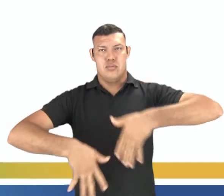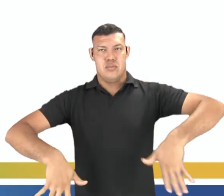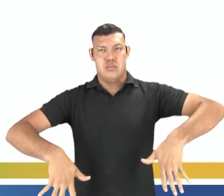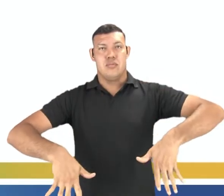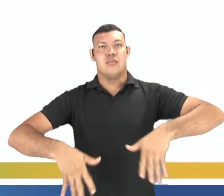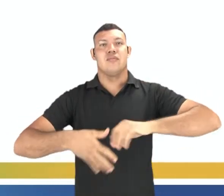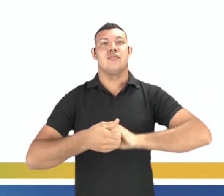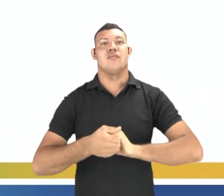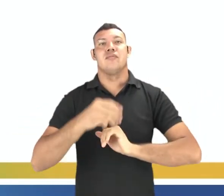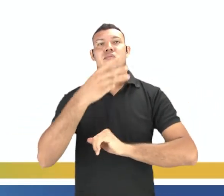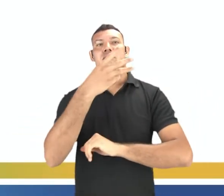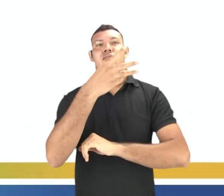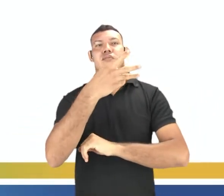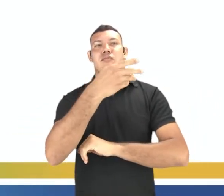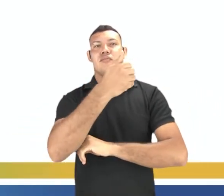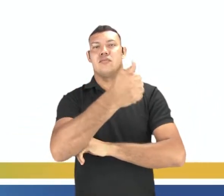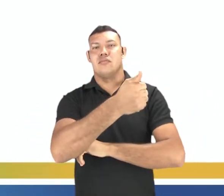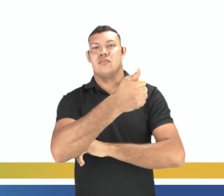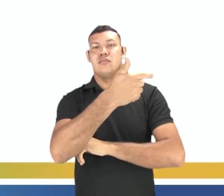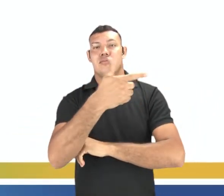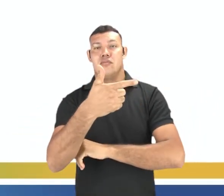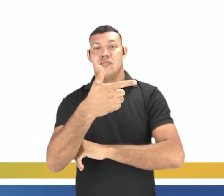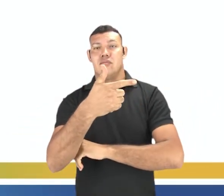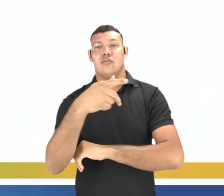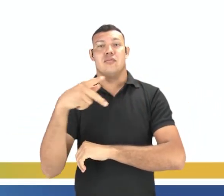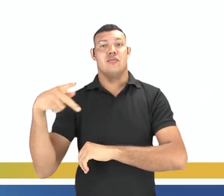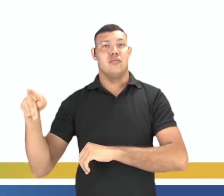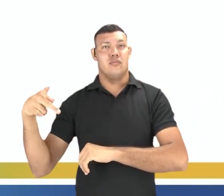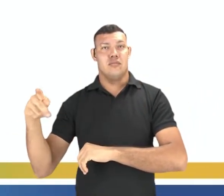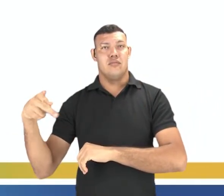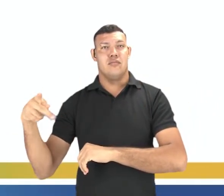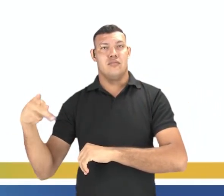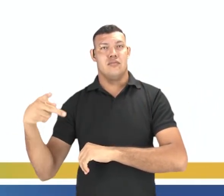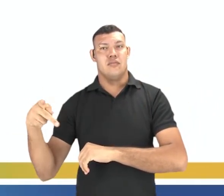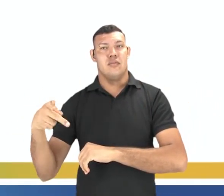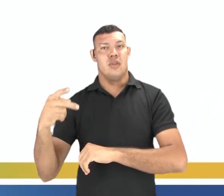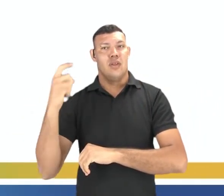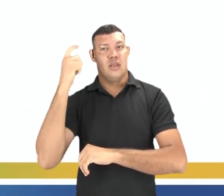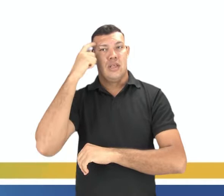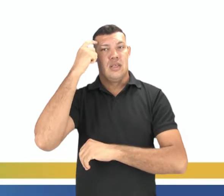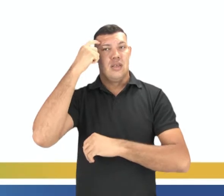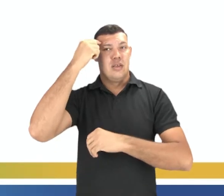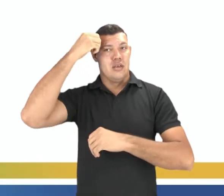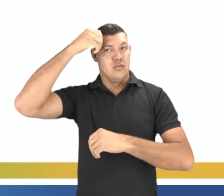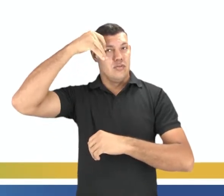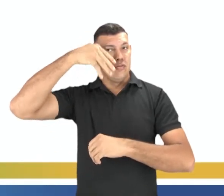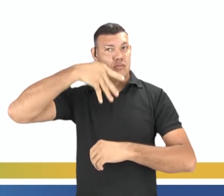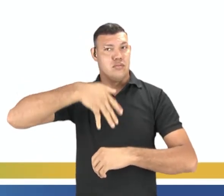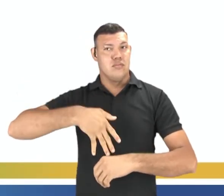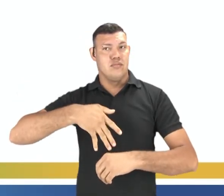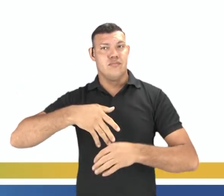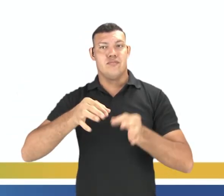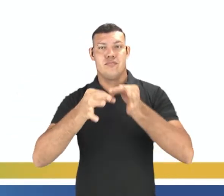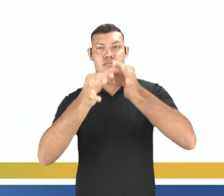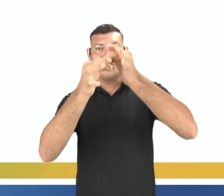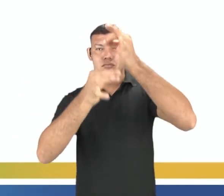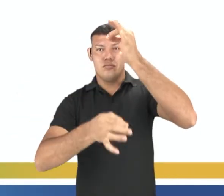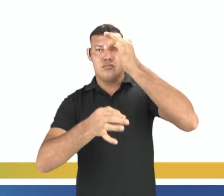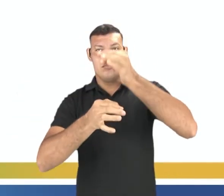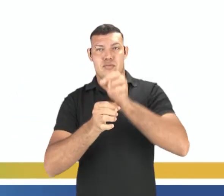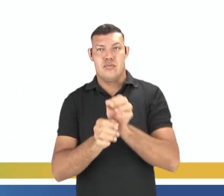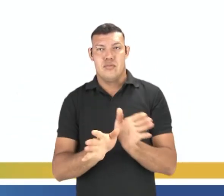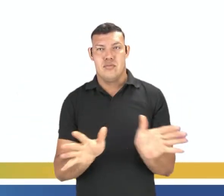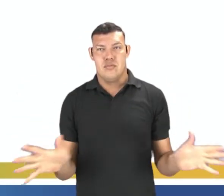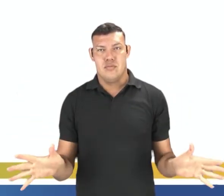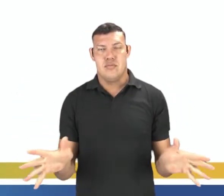nervos espinhais. Então, os nervos cranianos estão ligados no encéfalo, enquanto os espinhais estão ligados na